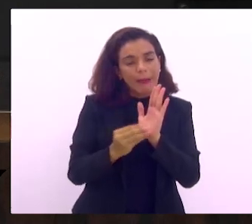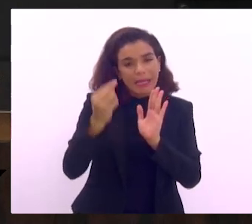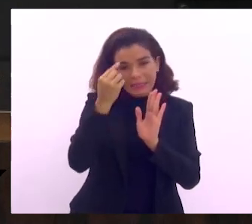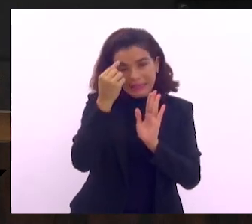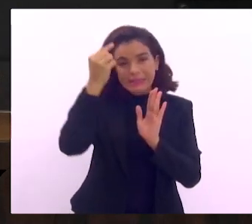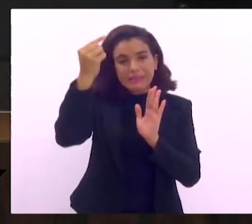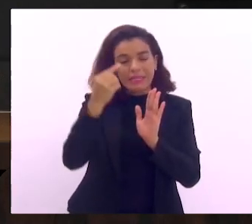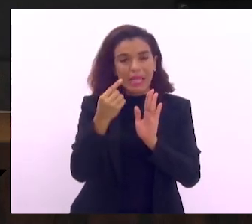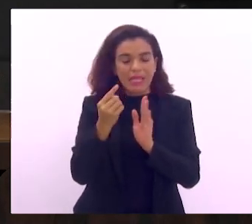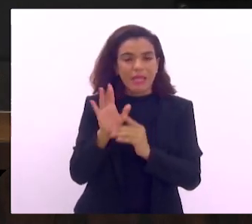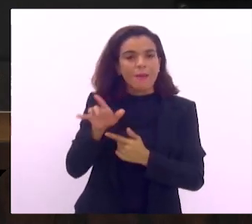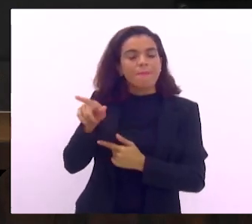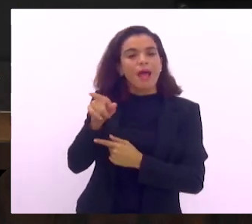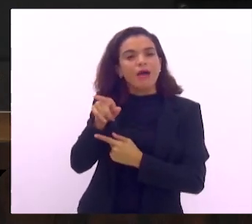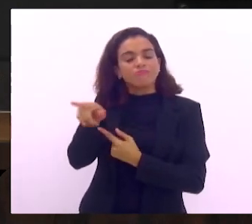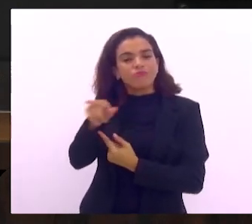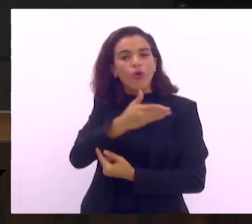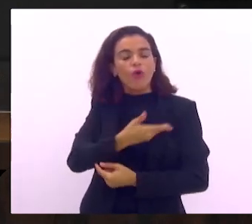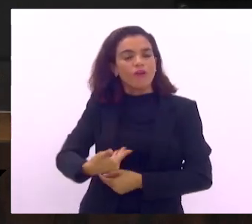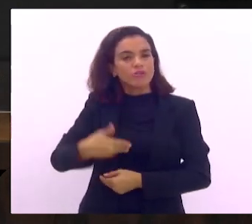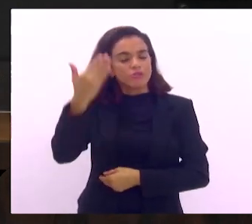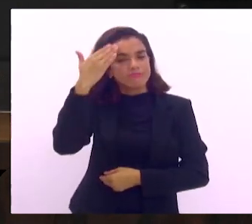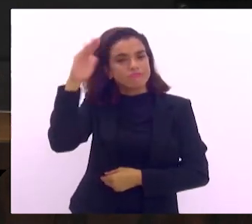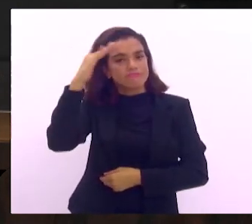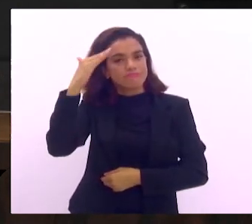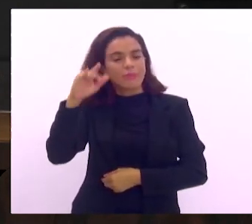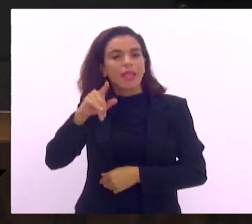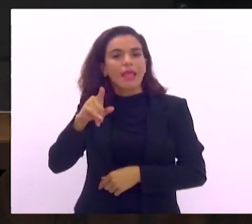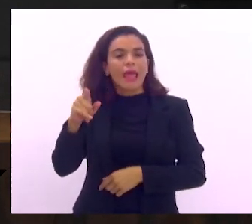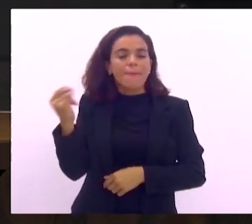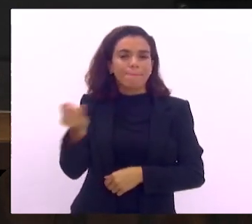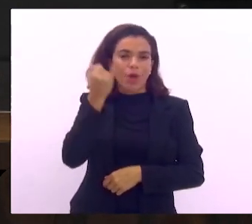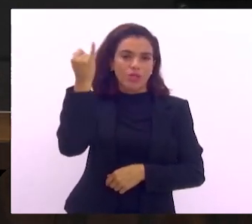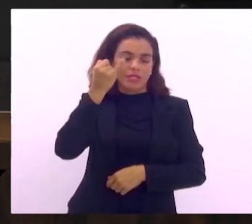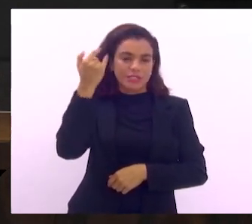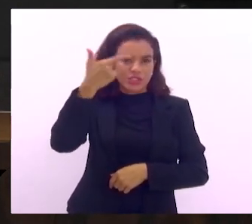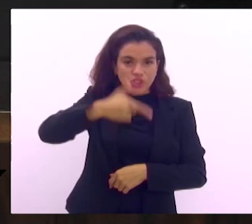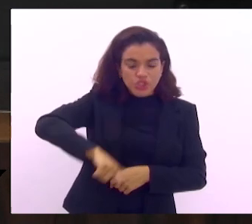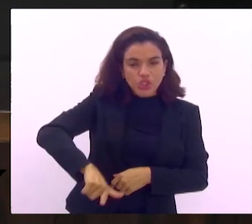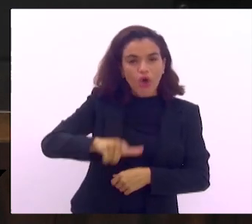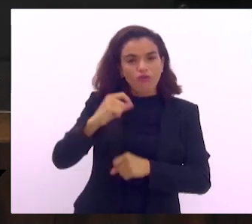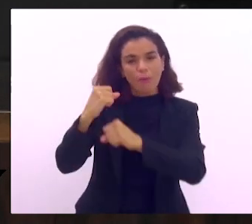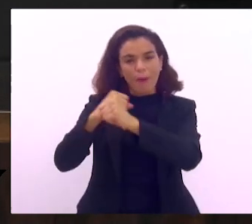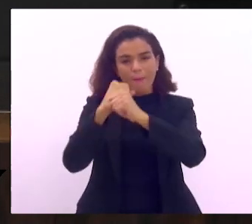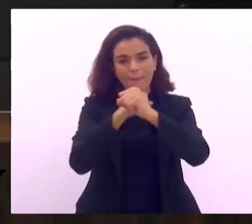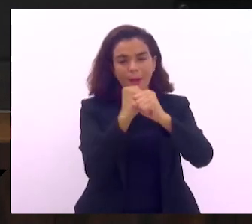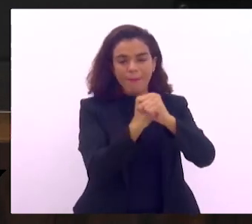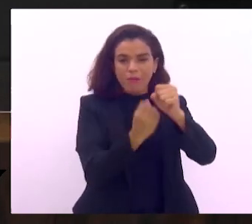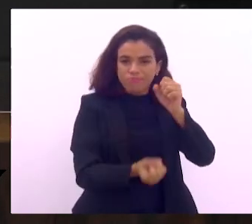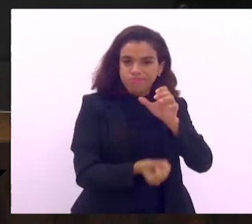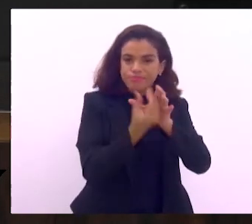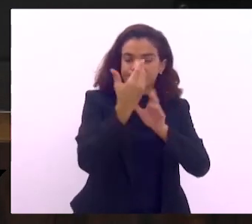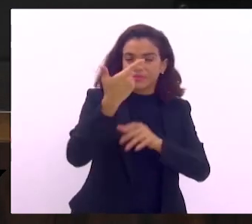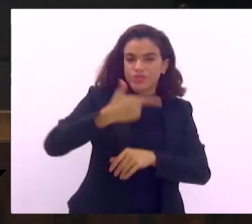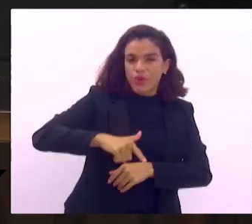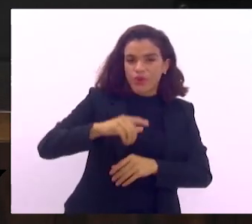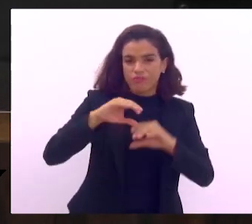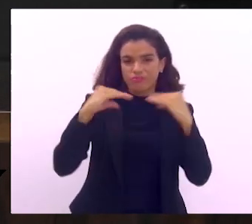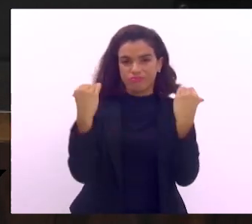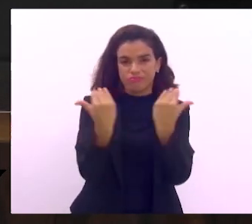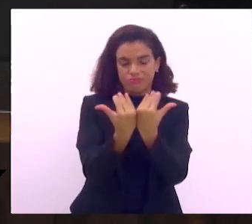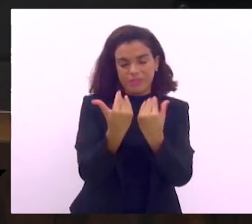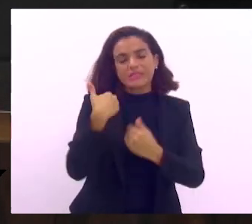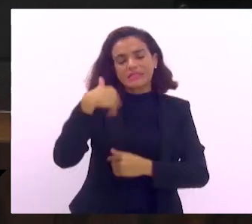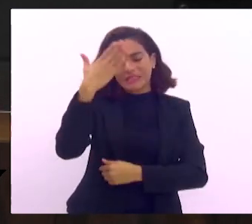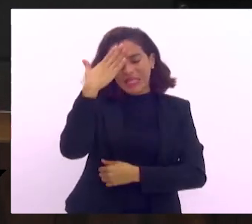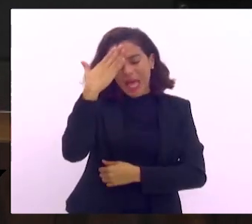pudesse entender a importância de reativar o Célio de Barros e buscar também essa parceria do recurso, porque a gente sabe a dificuldade que o